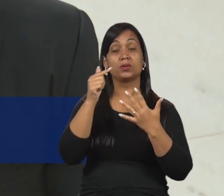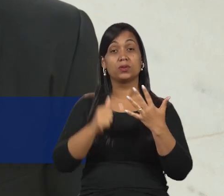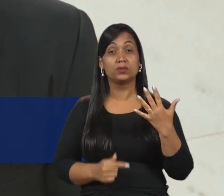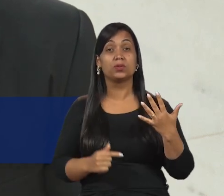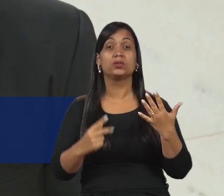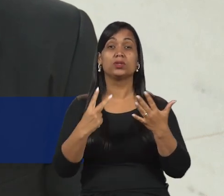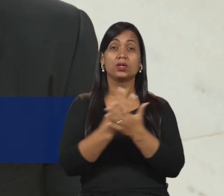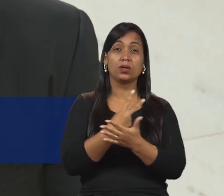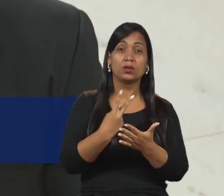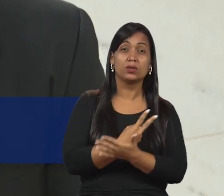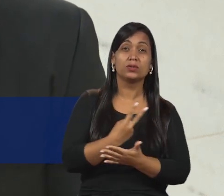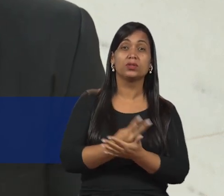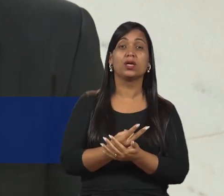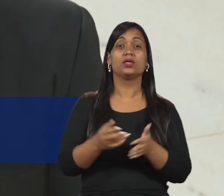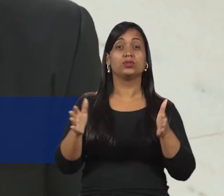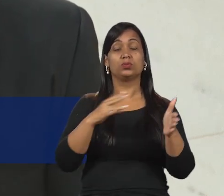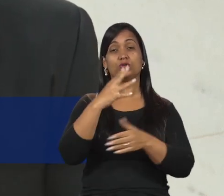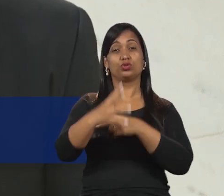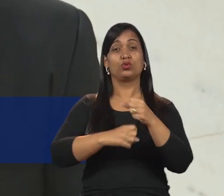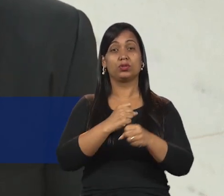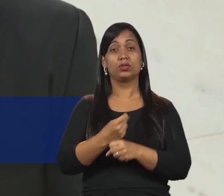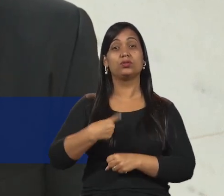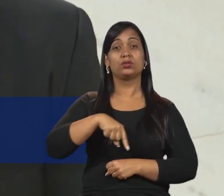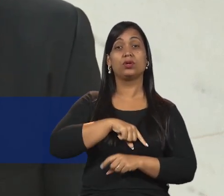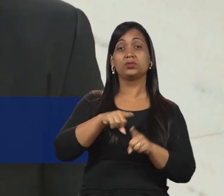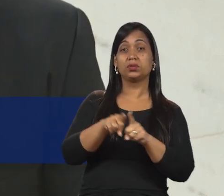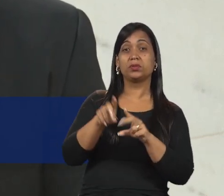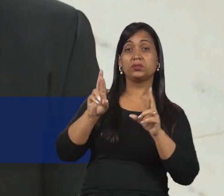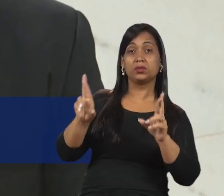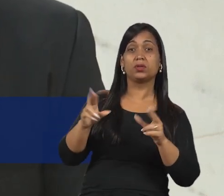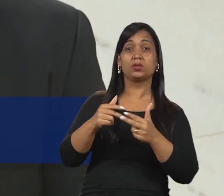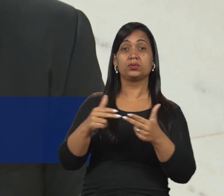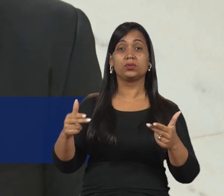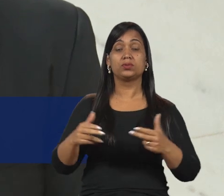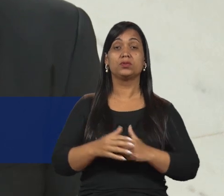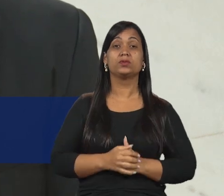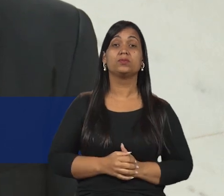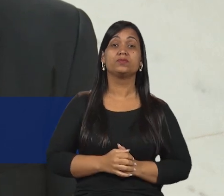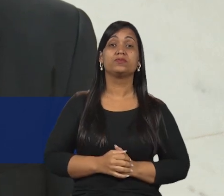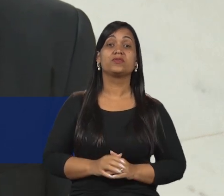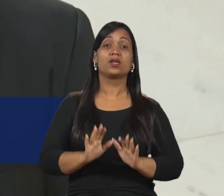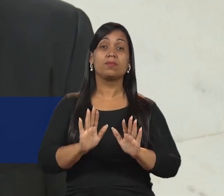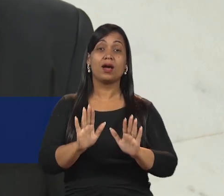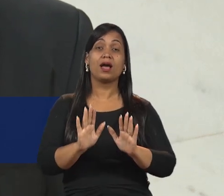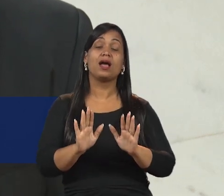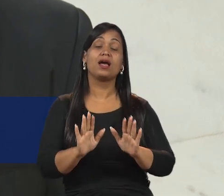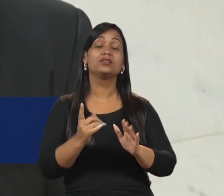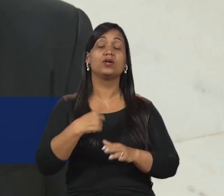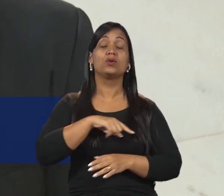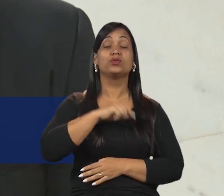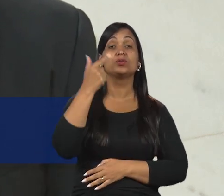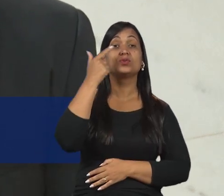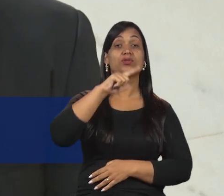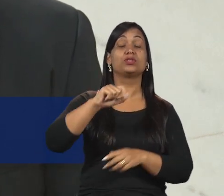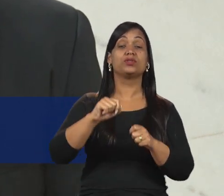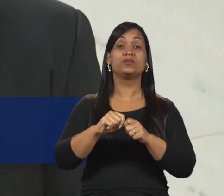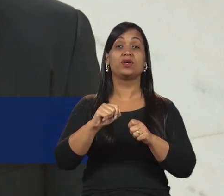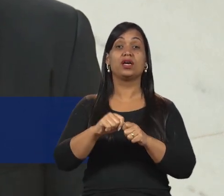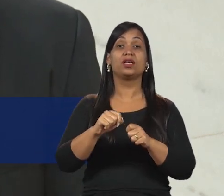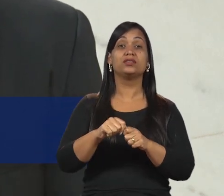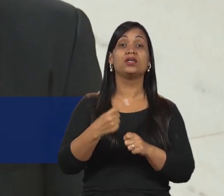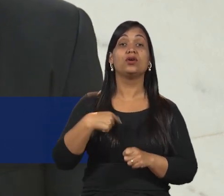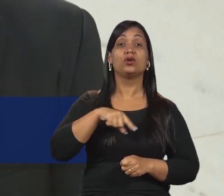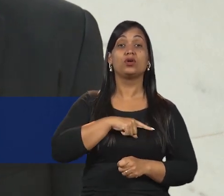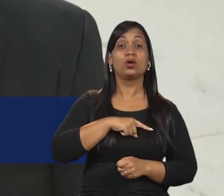que acontecem dentro do mandato que a gente também esperava, as questões polêmicas, mas a gente conseguiu implementar e colocar o